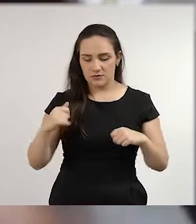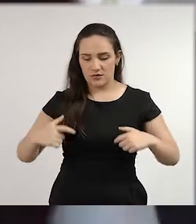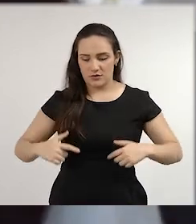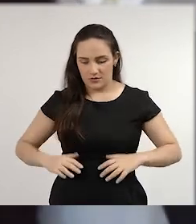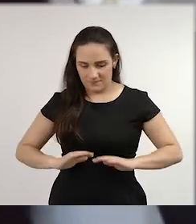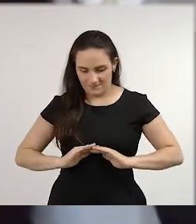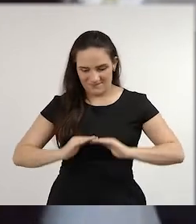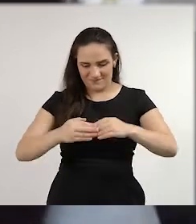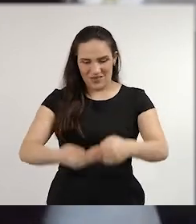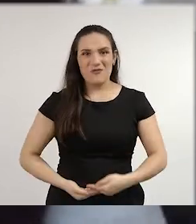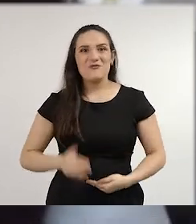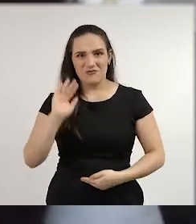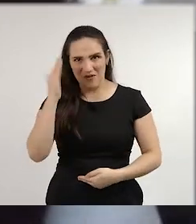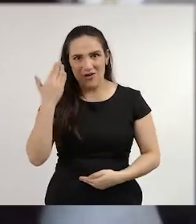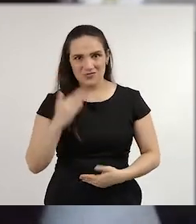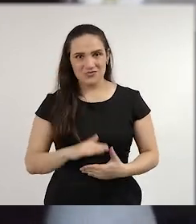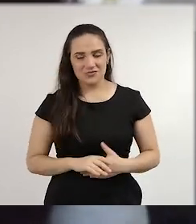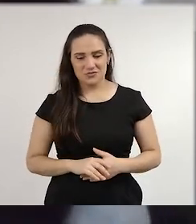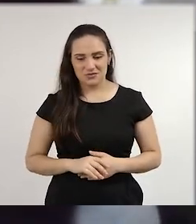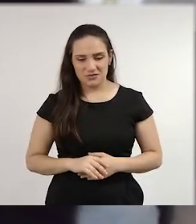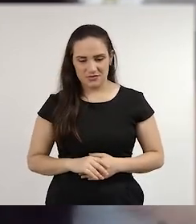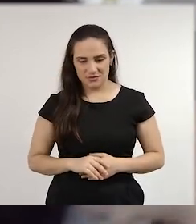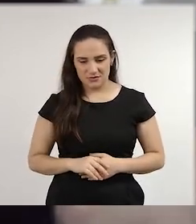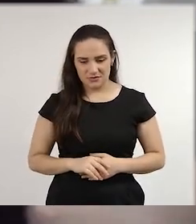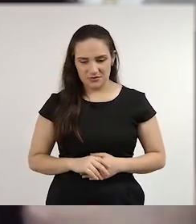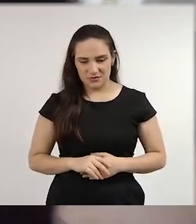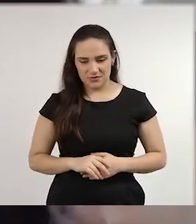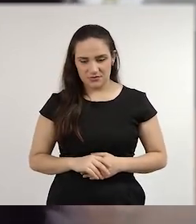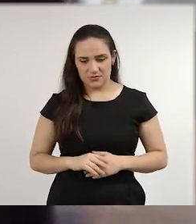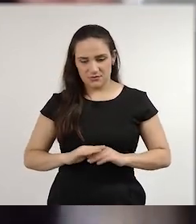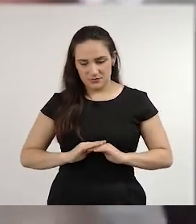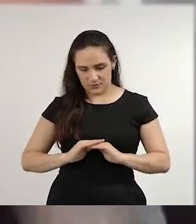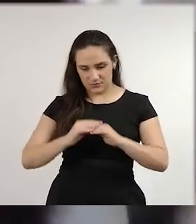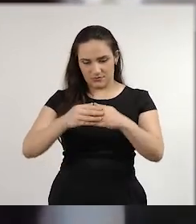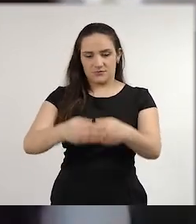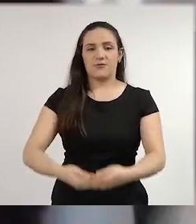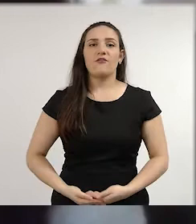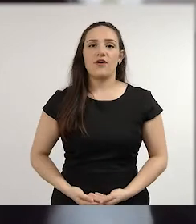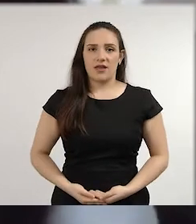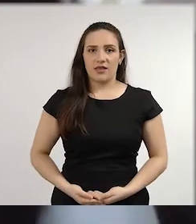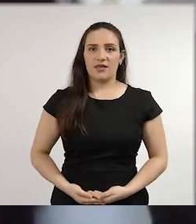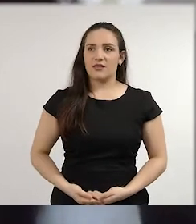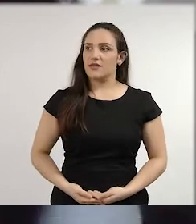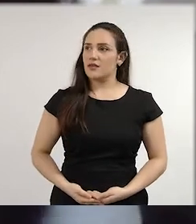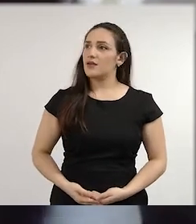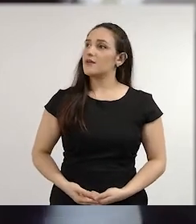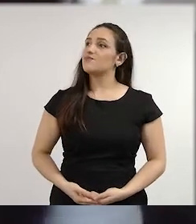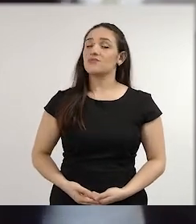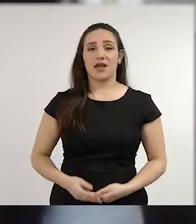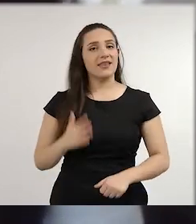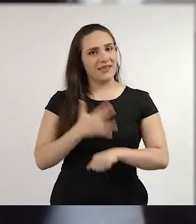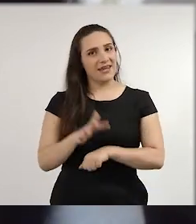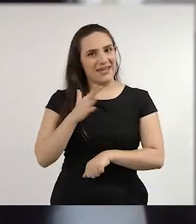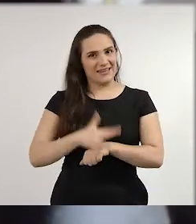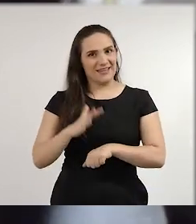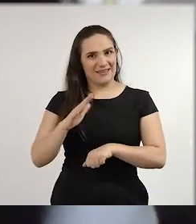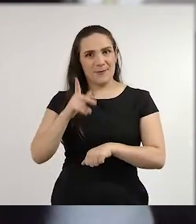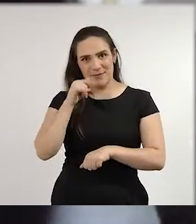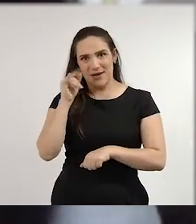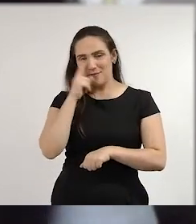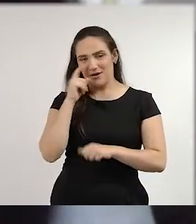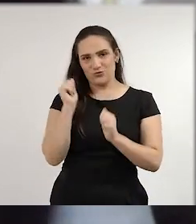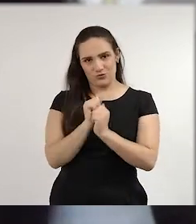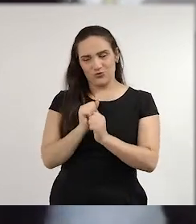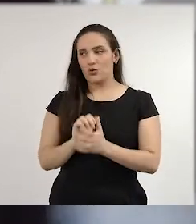coloca, e na hora deles irem ao banheiro, eles falam, doutor, eu vou tirar a minha barriga. Eu falo, sua mulher não pode tirar, você vai ao banheiro com barriga,